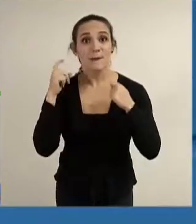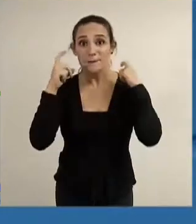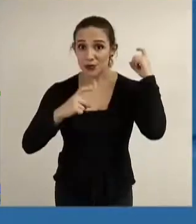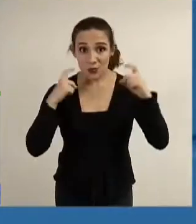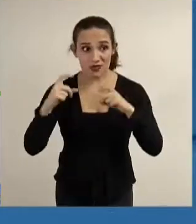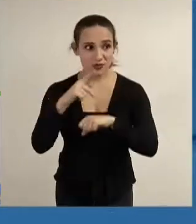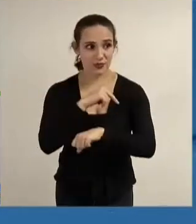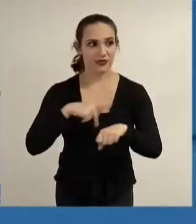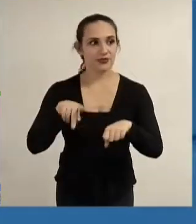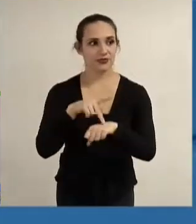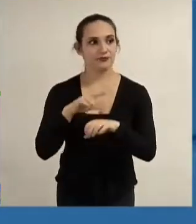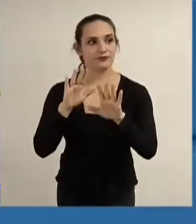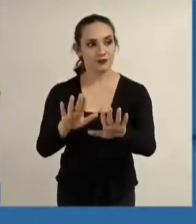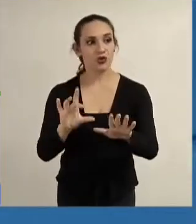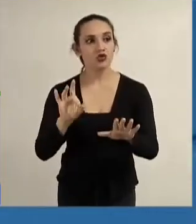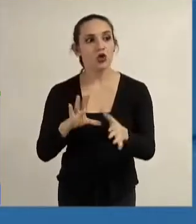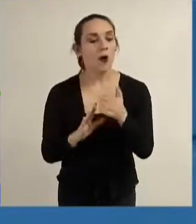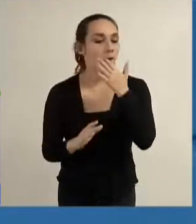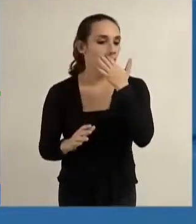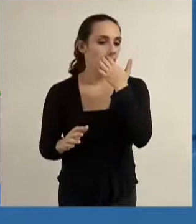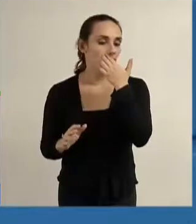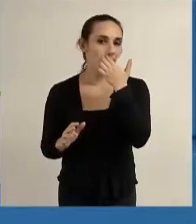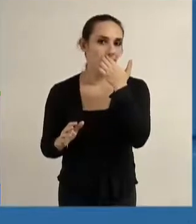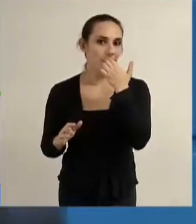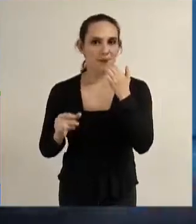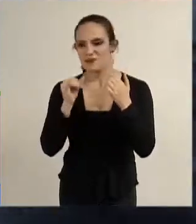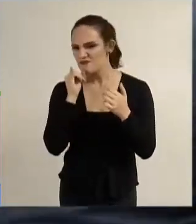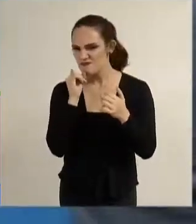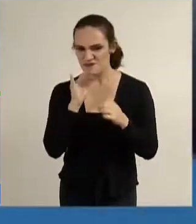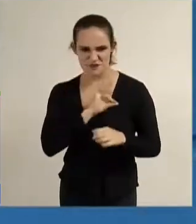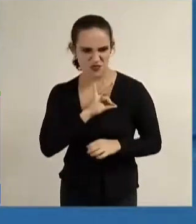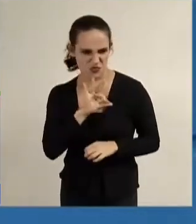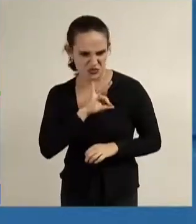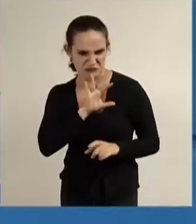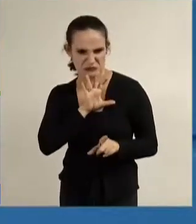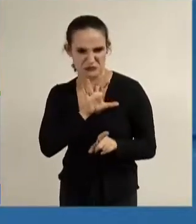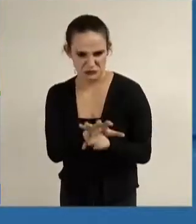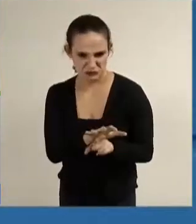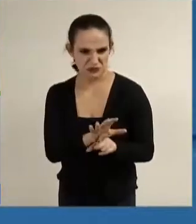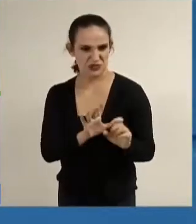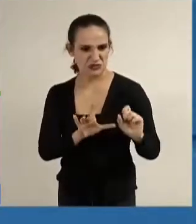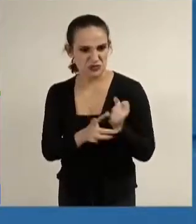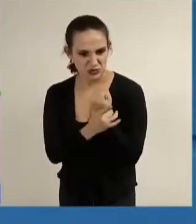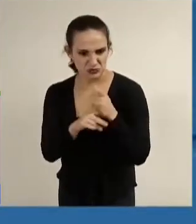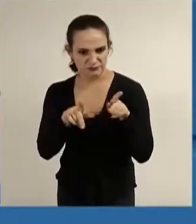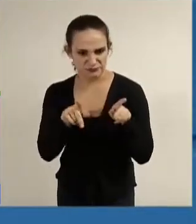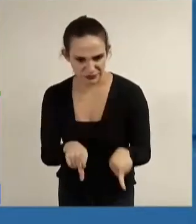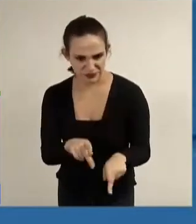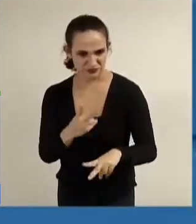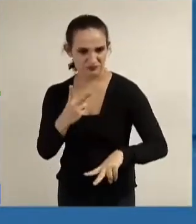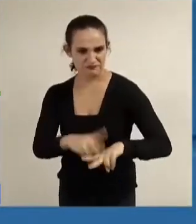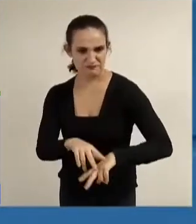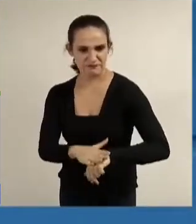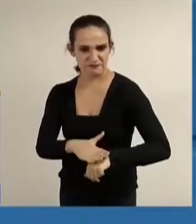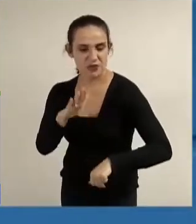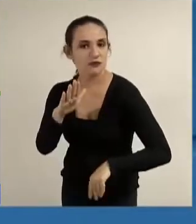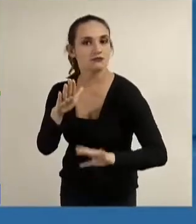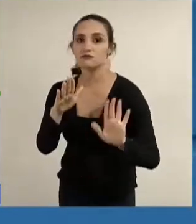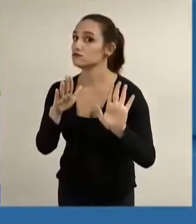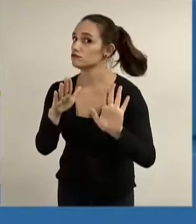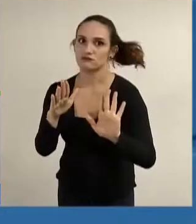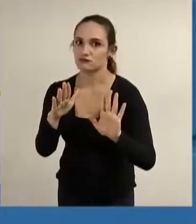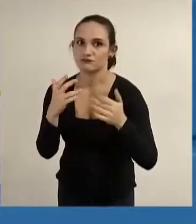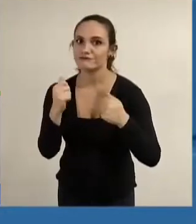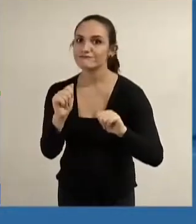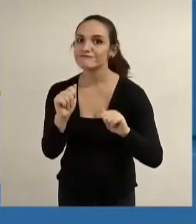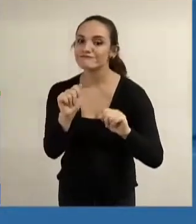é só combatendo a violência com polícia, com a segurança pública e nem só aumentando a pena, é preciso